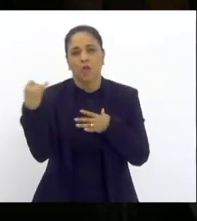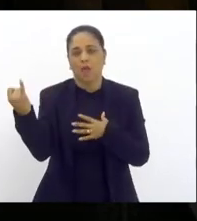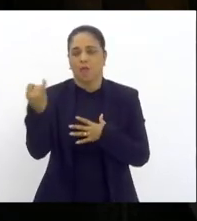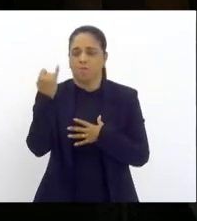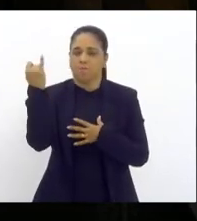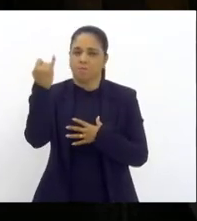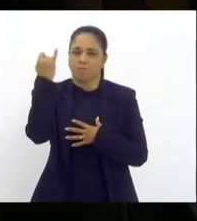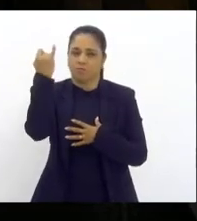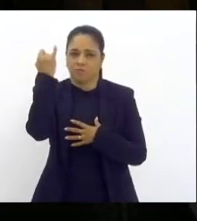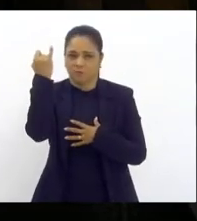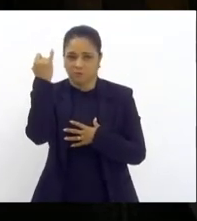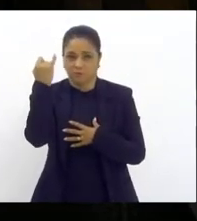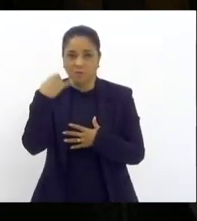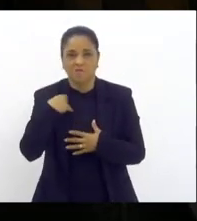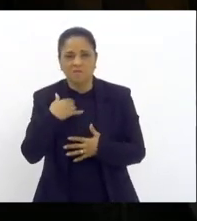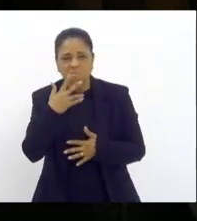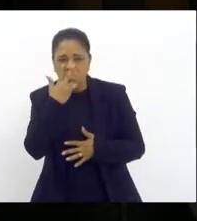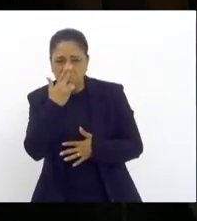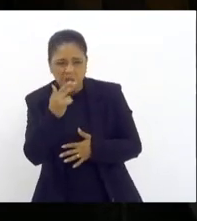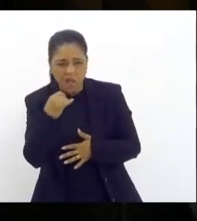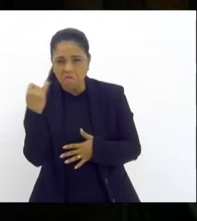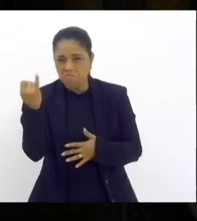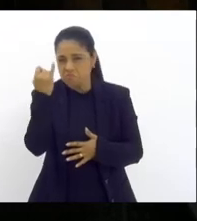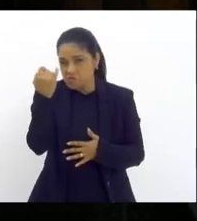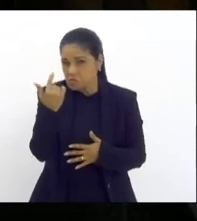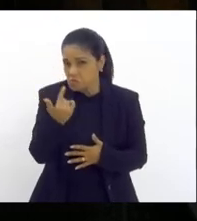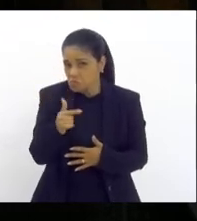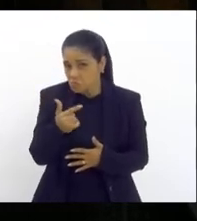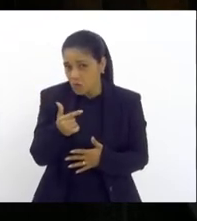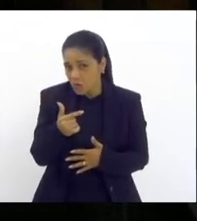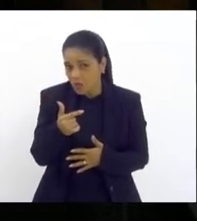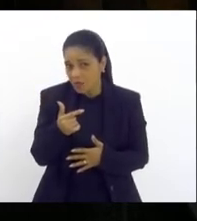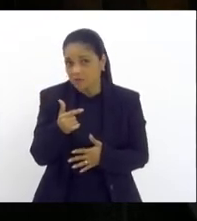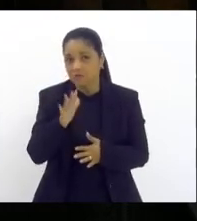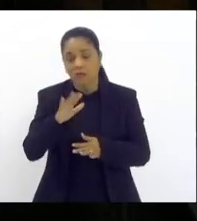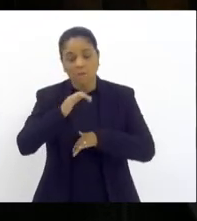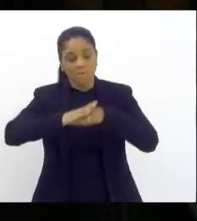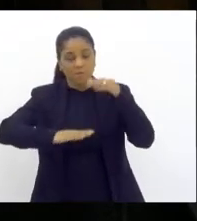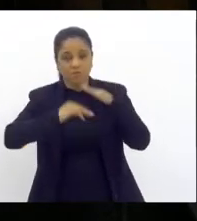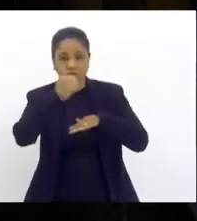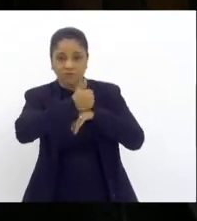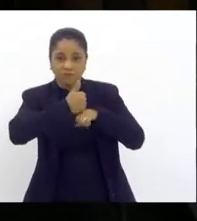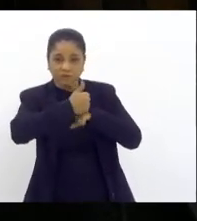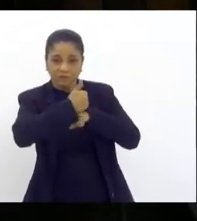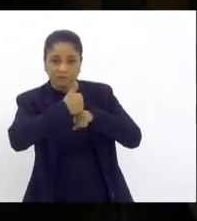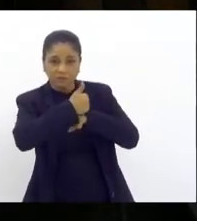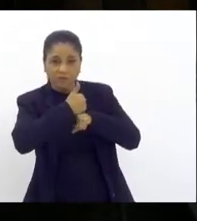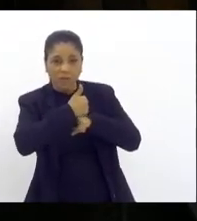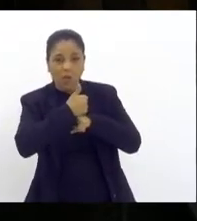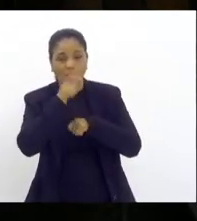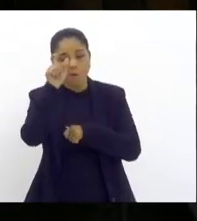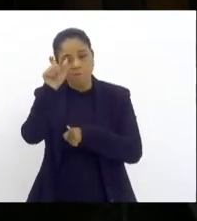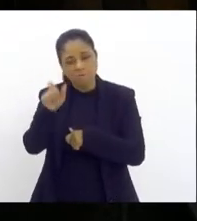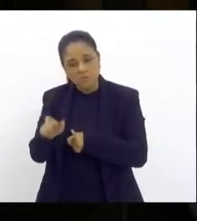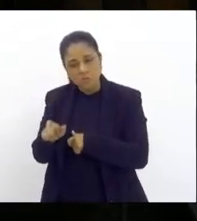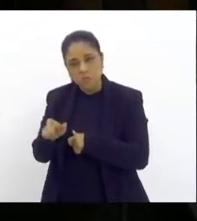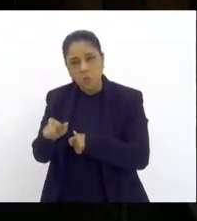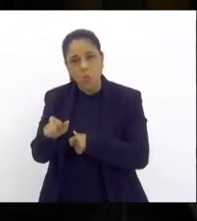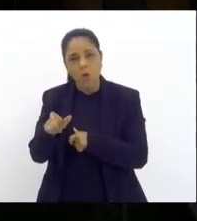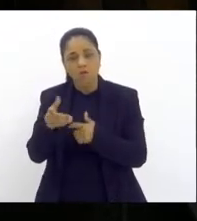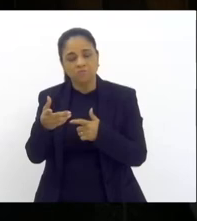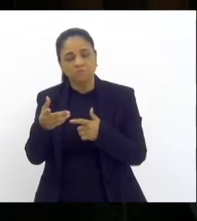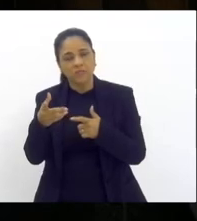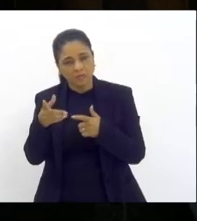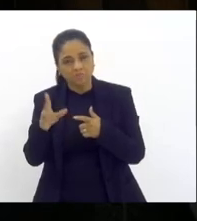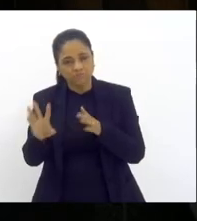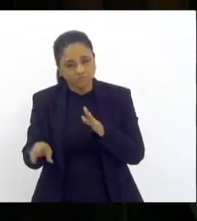ter importância a gente dar uma profissão ou uma pessoa e incluir uma data, mas tem muita importância,